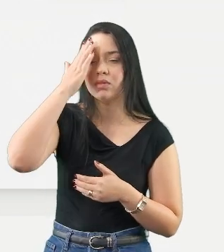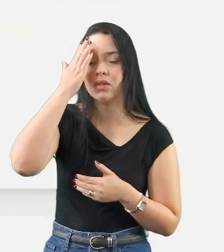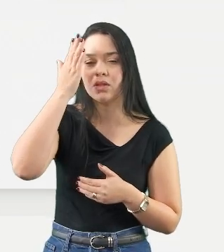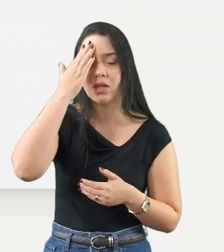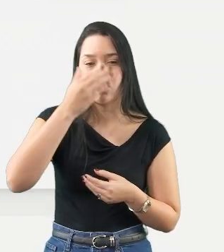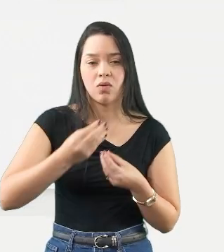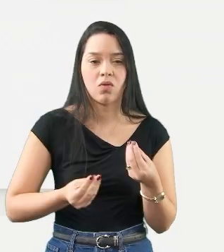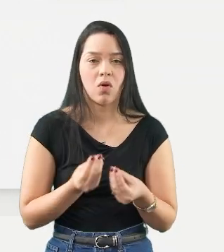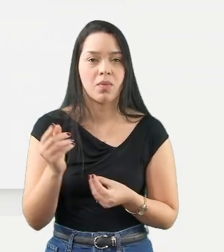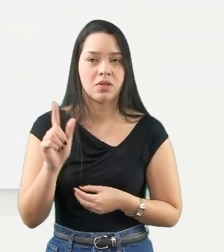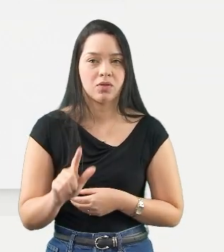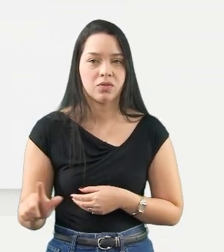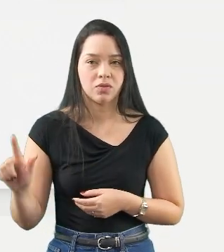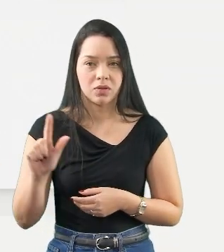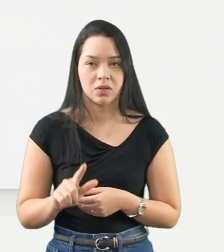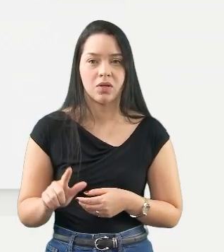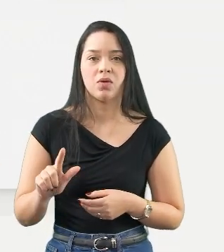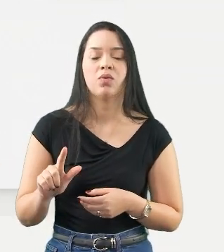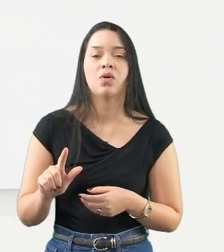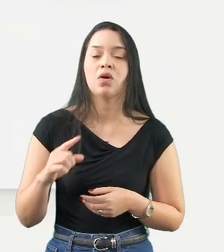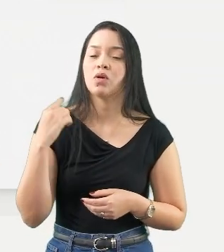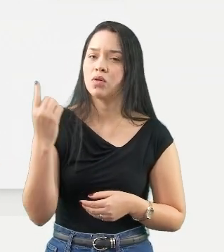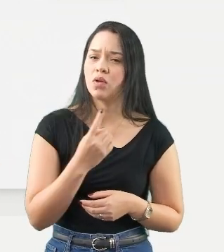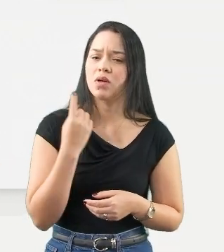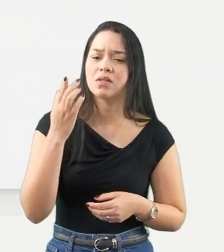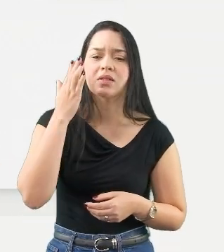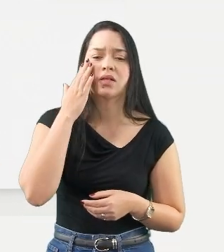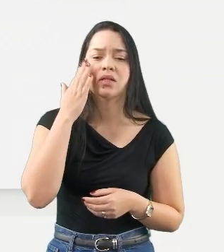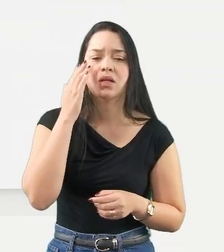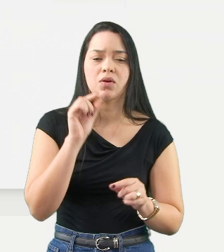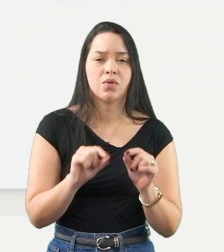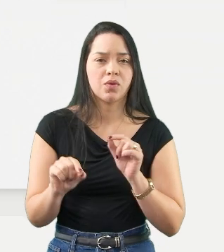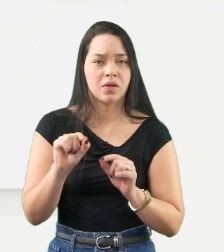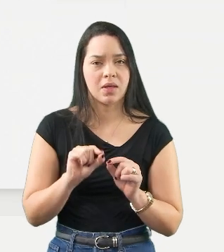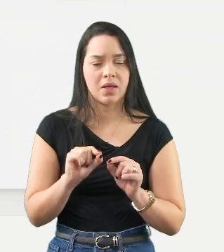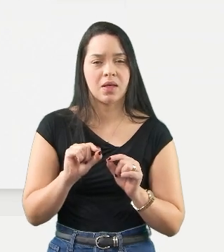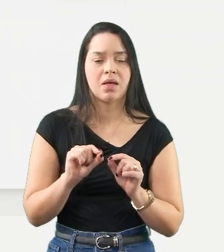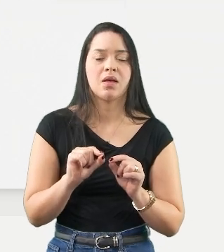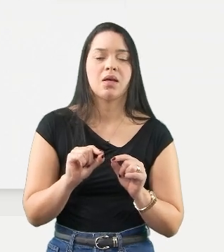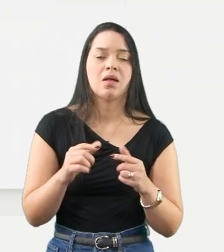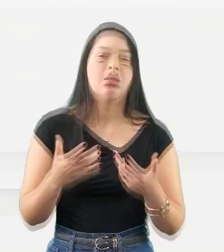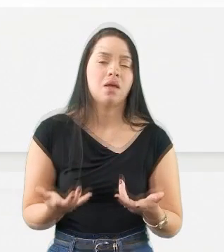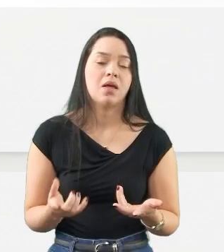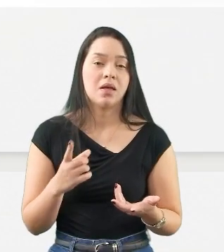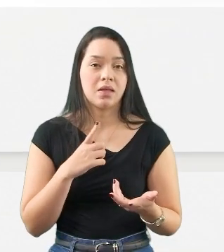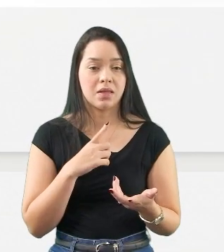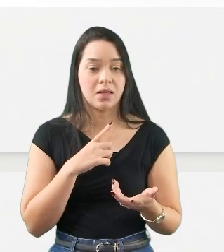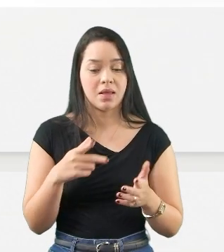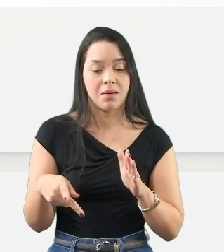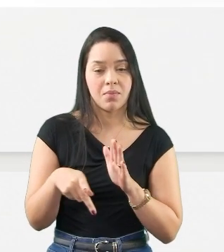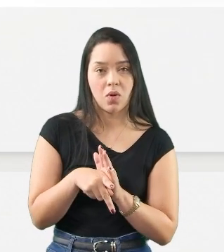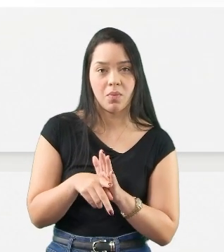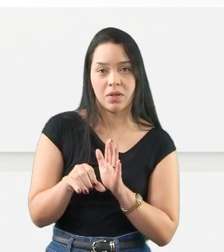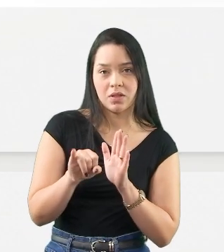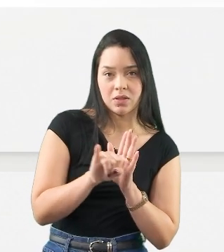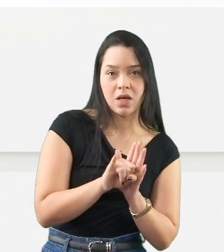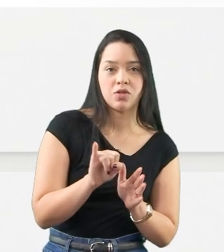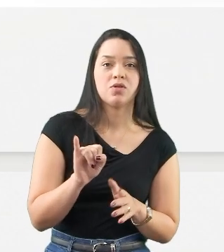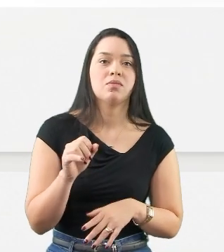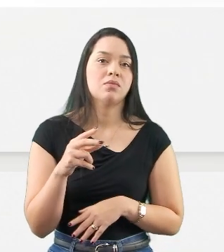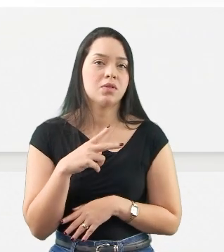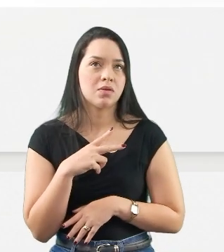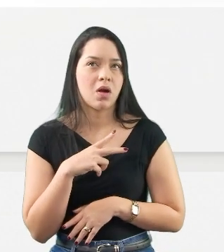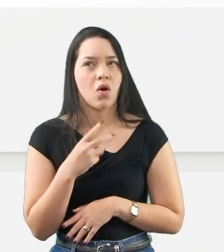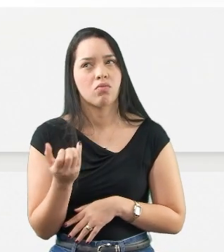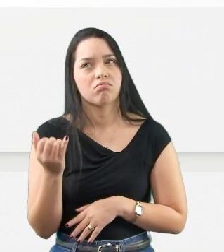essa construção da identidade, a gente vai ver que ela reflete também na própria identidade pessoal. Se a